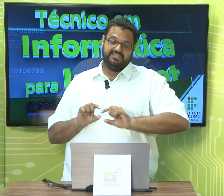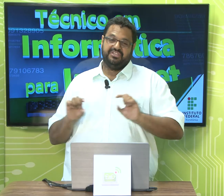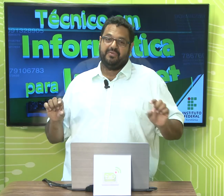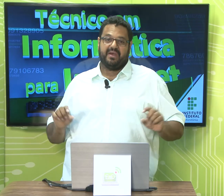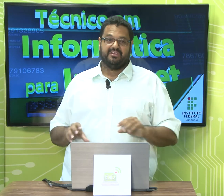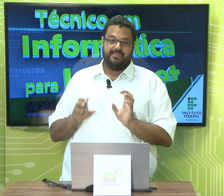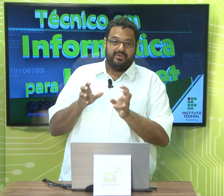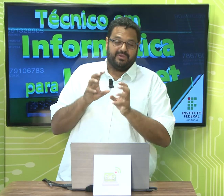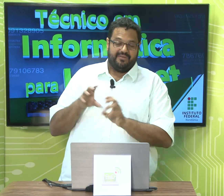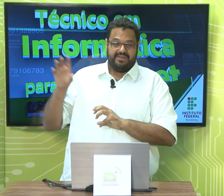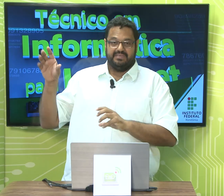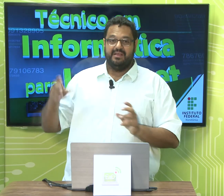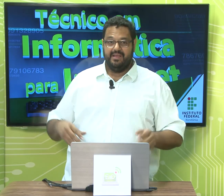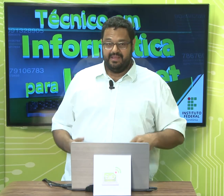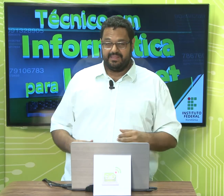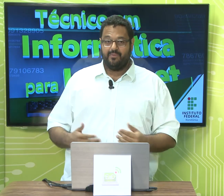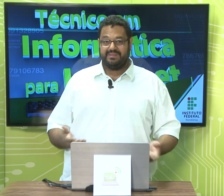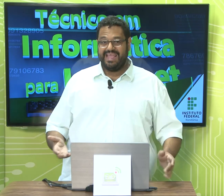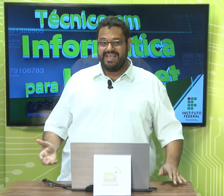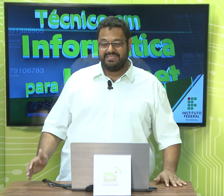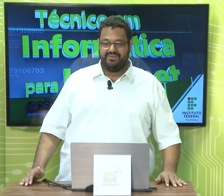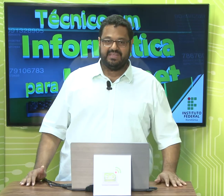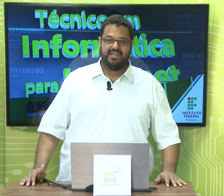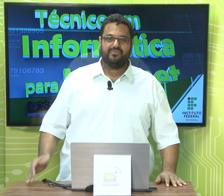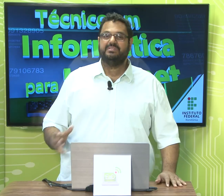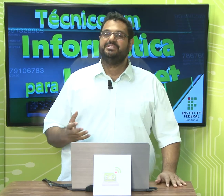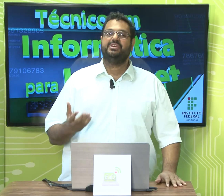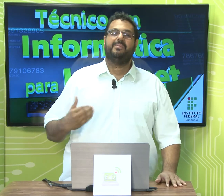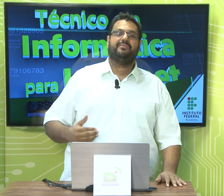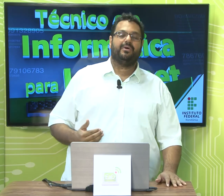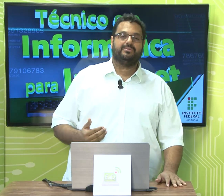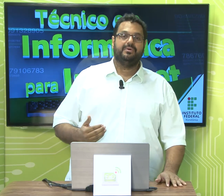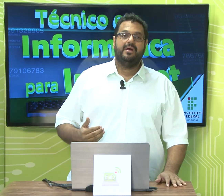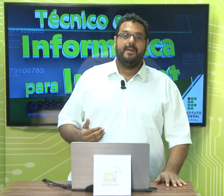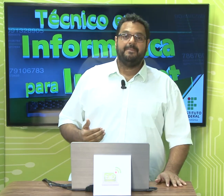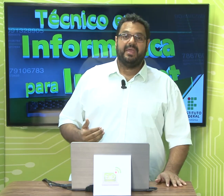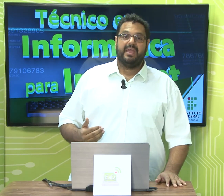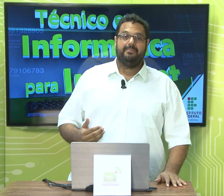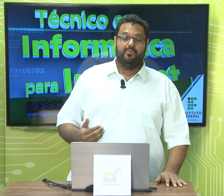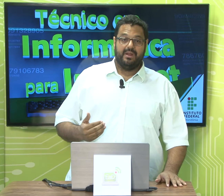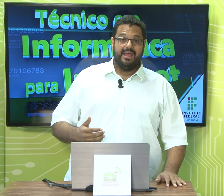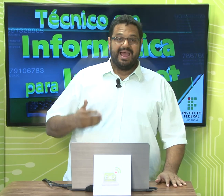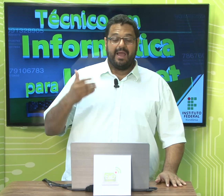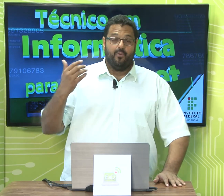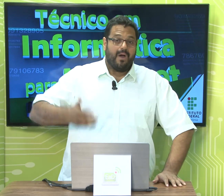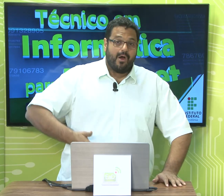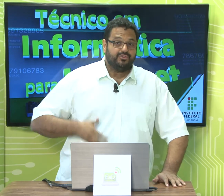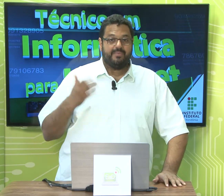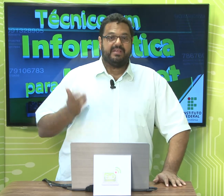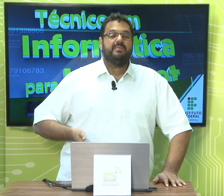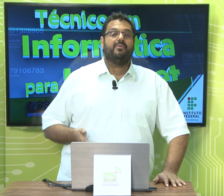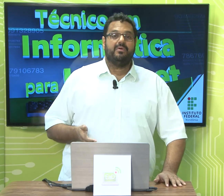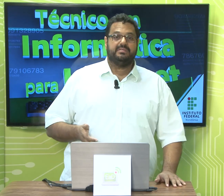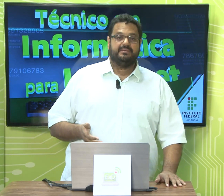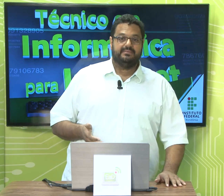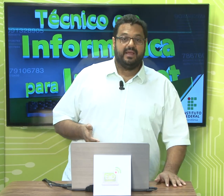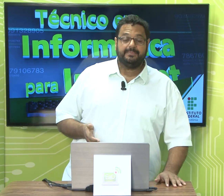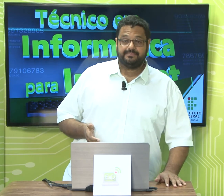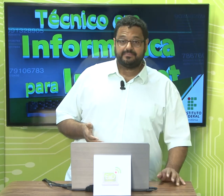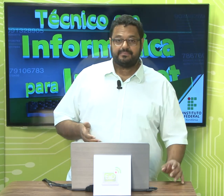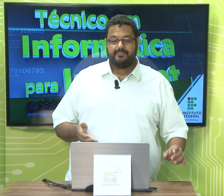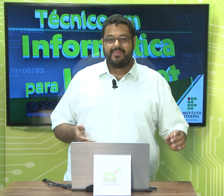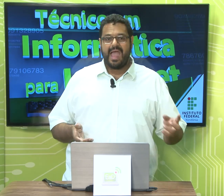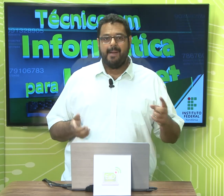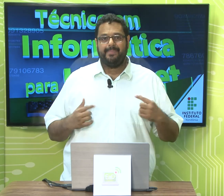quero um textinho embaixo, depois eu quero fazer. Então tem essa vantagem quando você tira uma foto pura. O áudio é a mesma coisa,